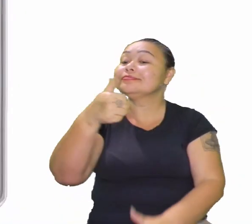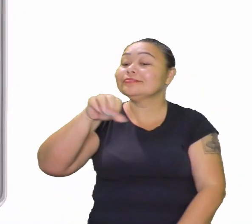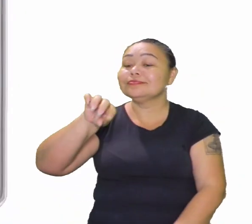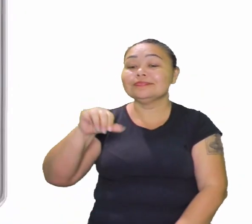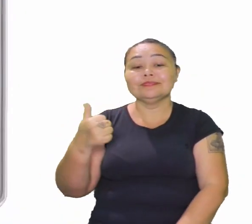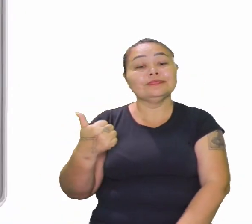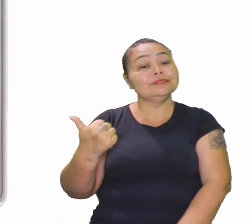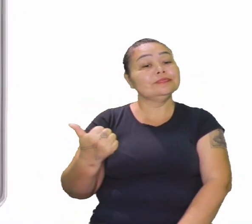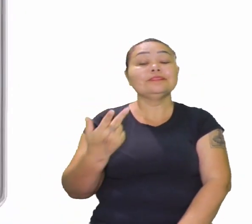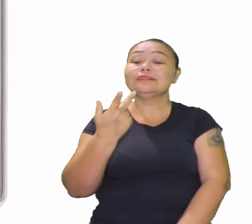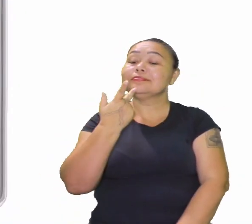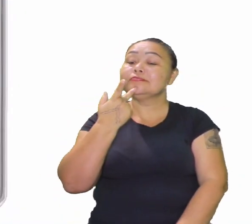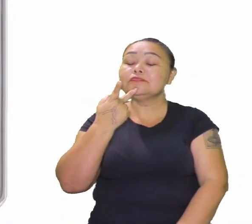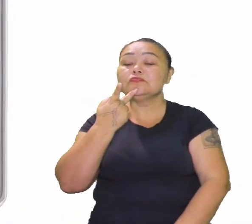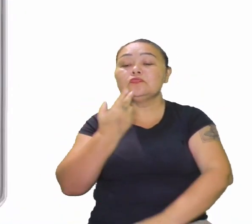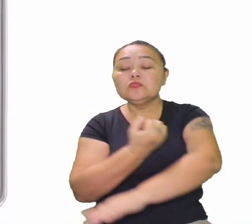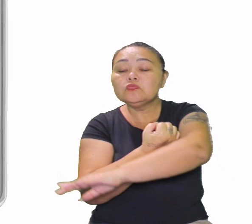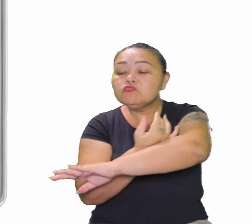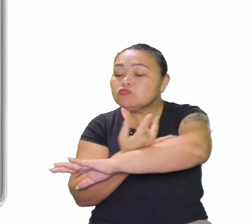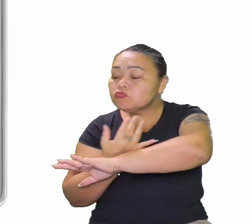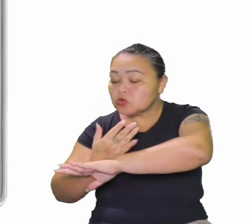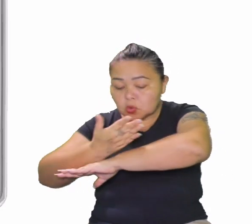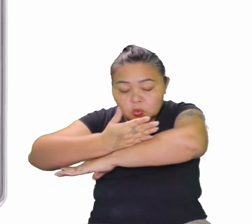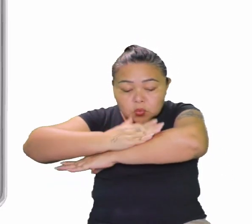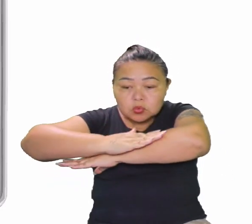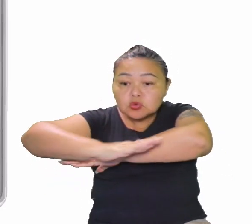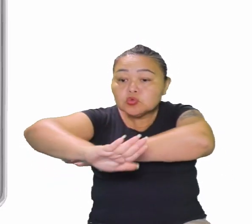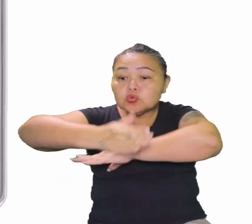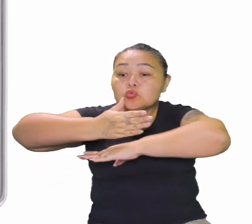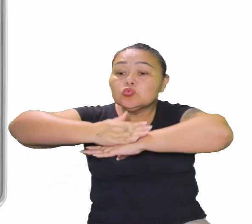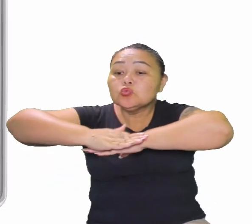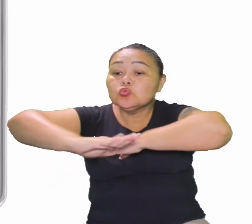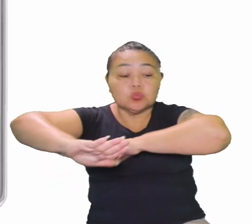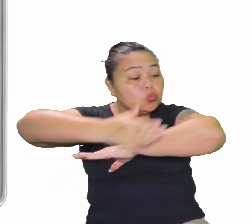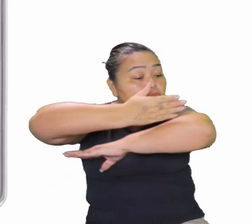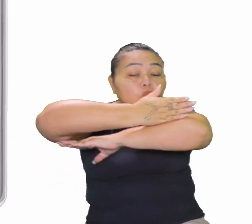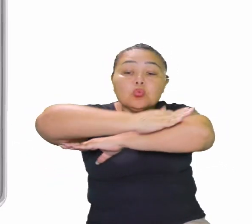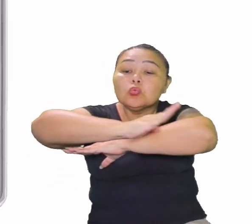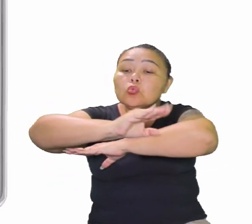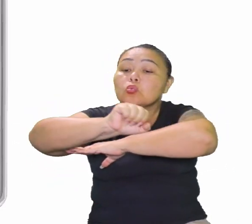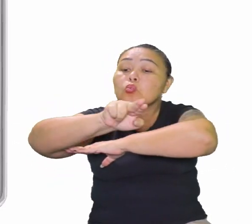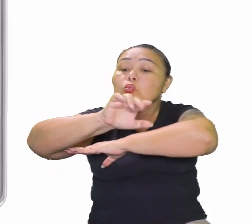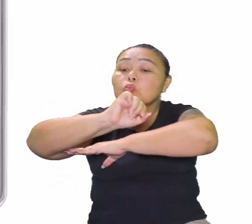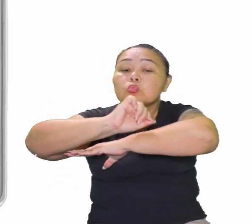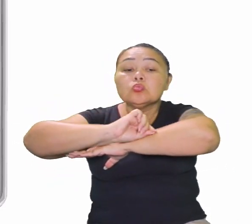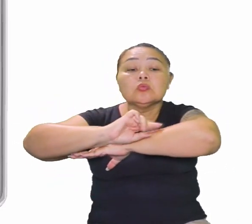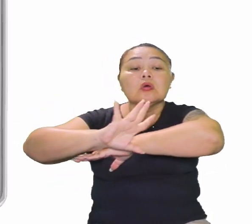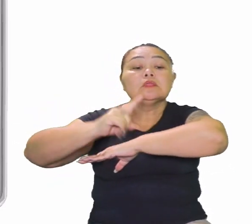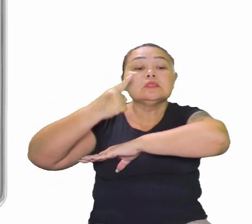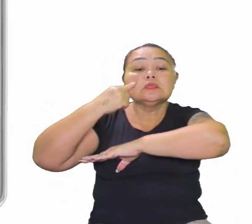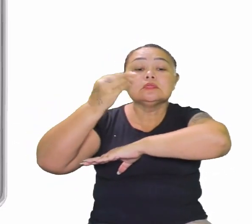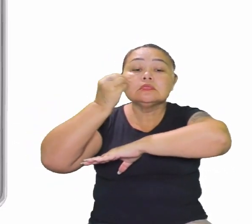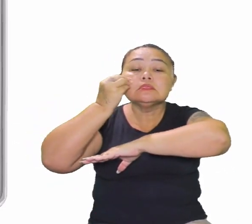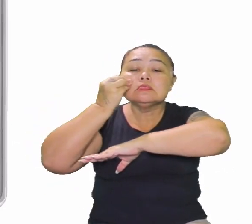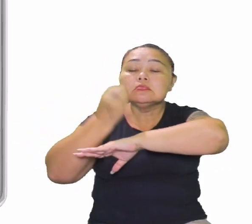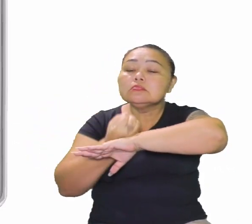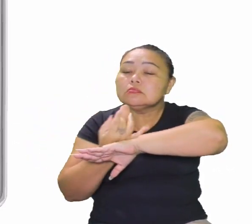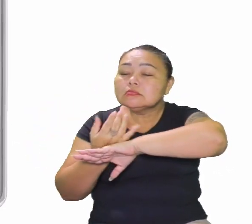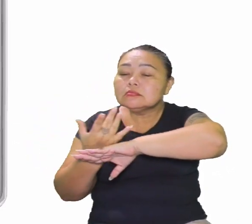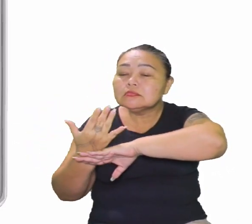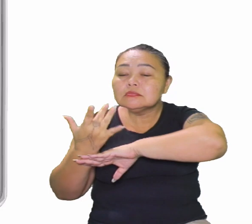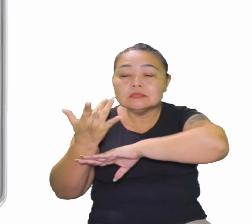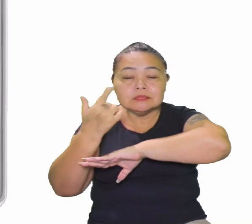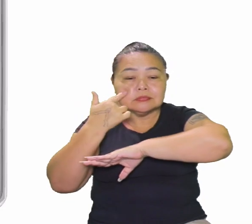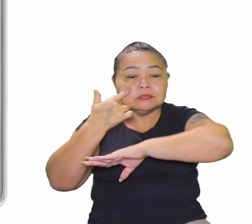19.1, a gente falou sobre o plantio em sulcos, onde a gente falou sobre, enfatizou o teste de germinação, quão importante é essa